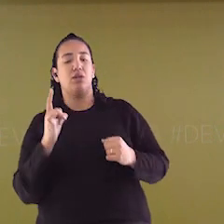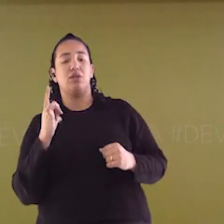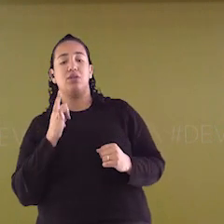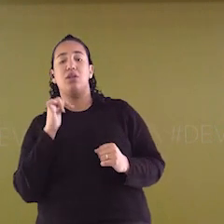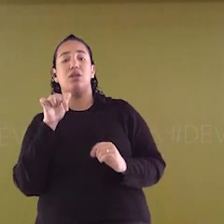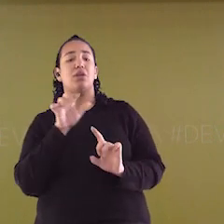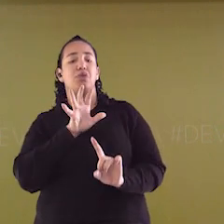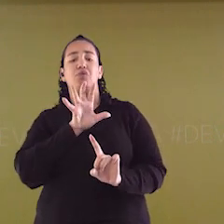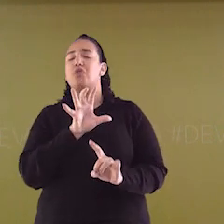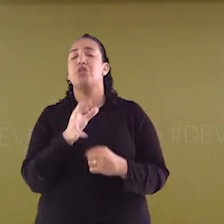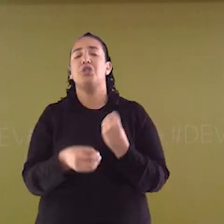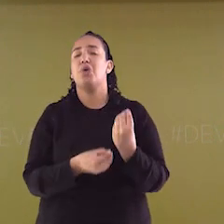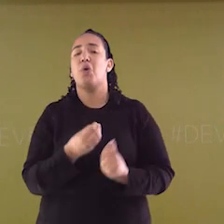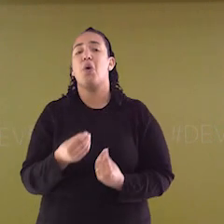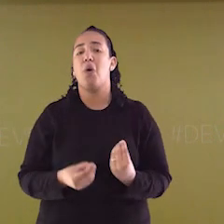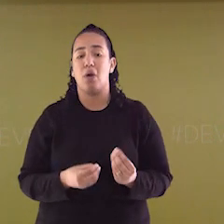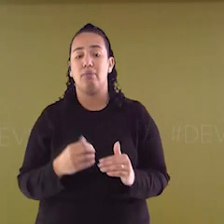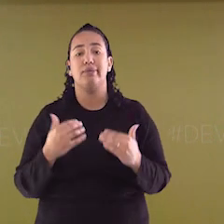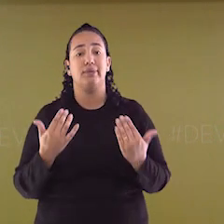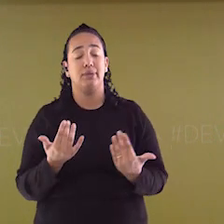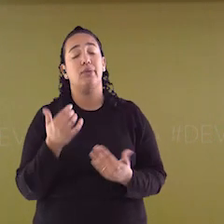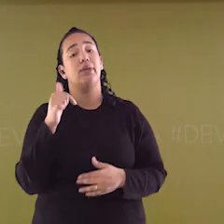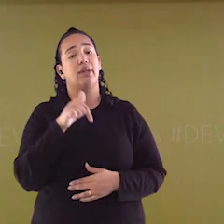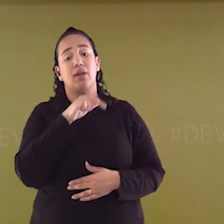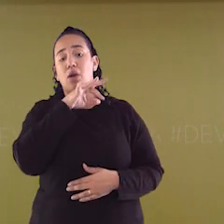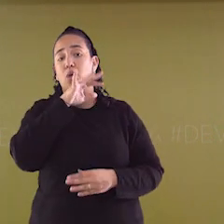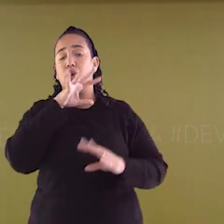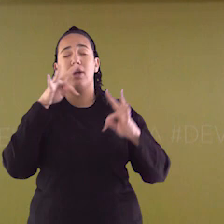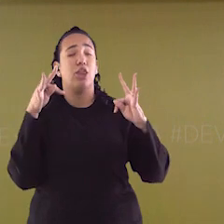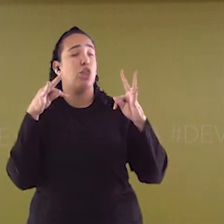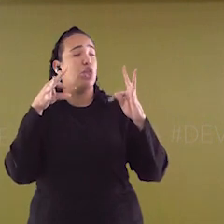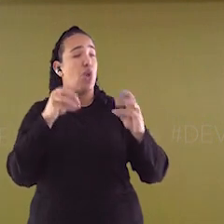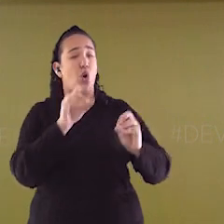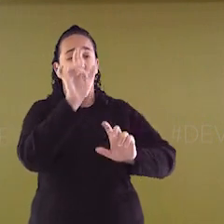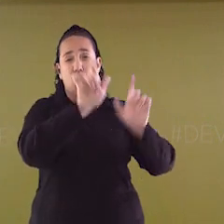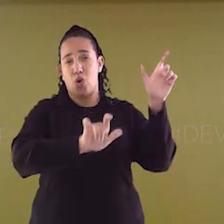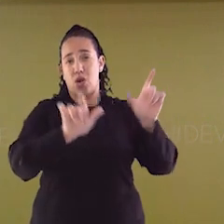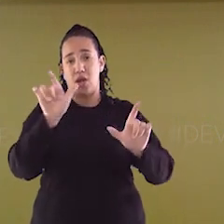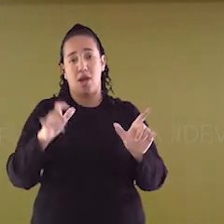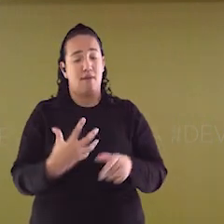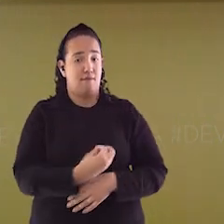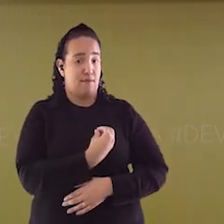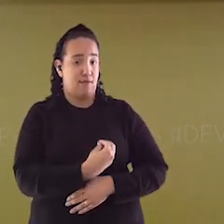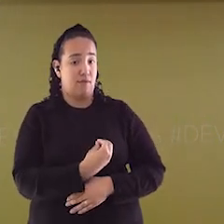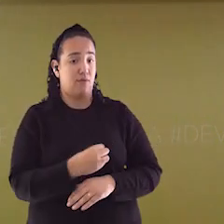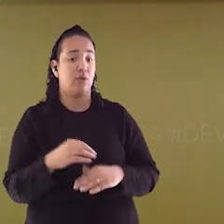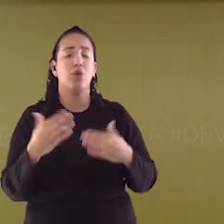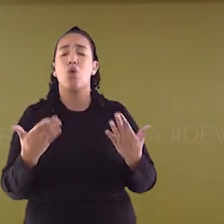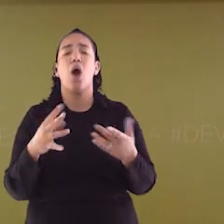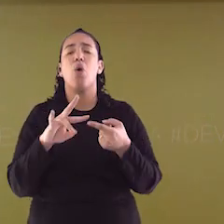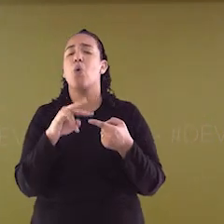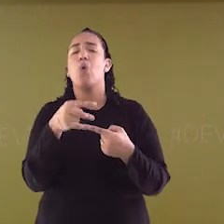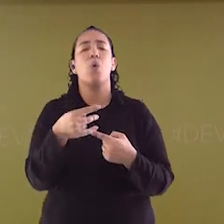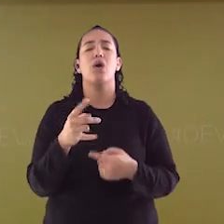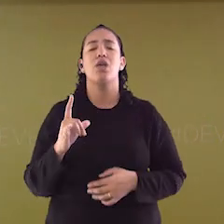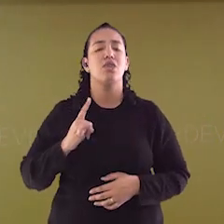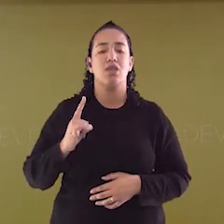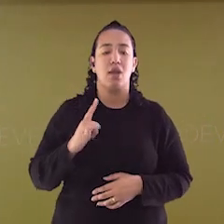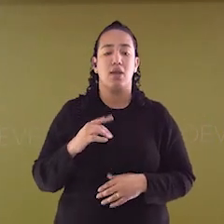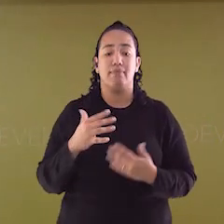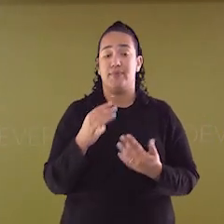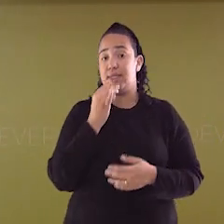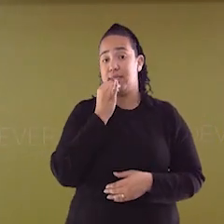é extremamente prejudicial para todos os seres vivos. Dentre as principais consequências, podemos citar